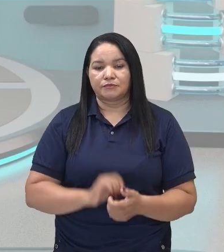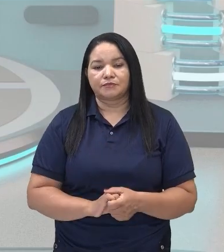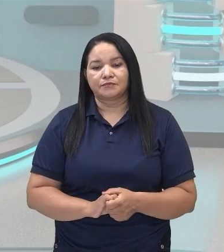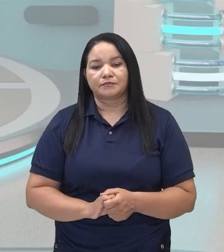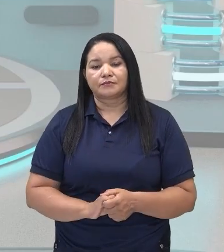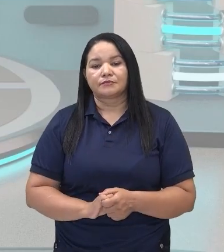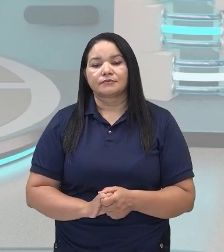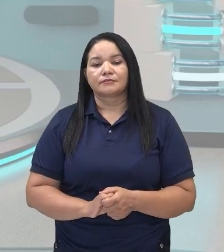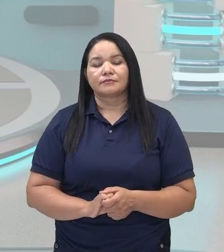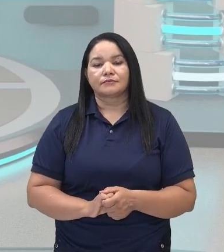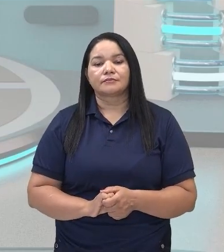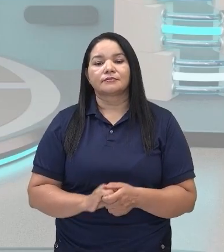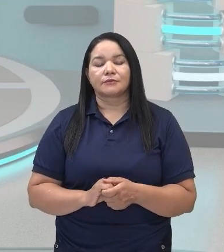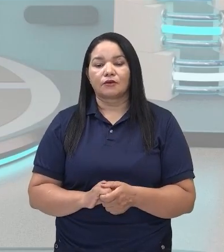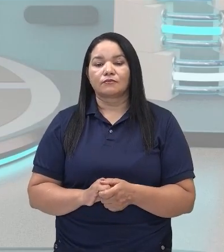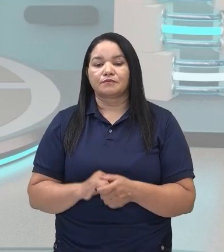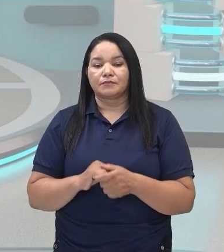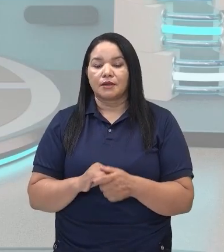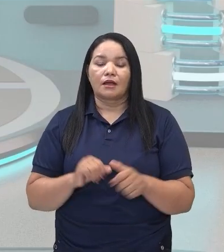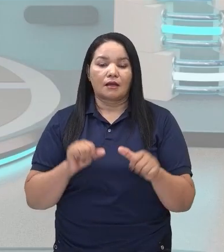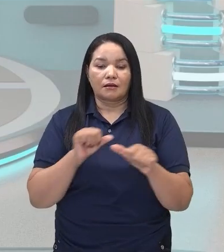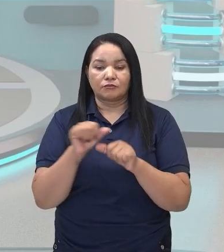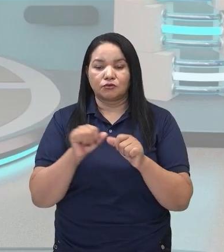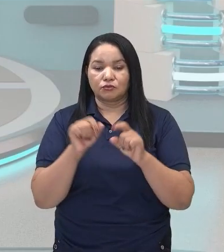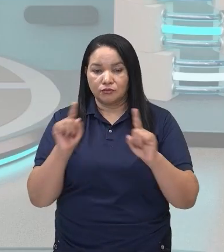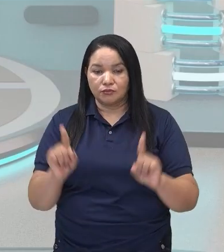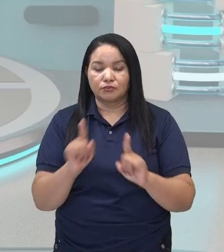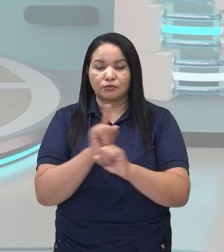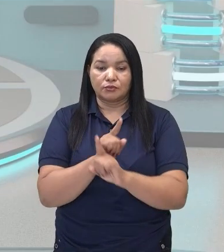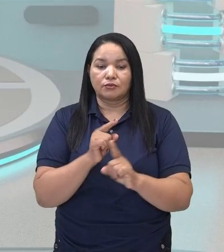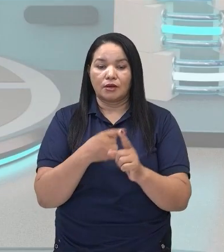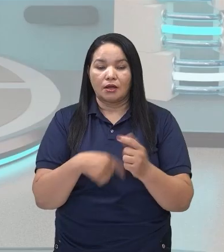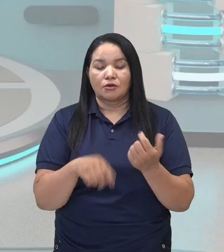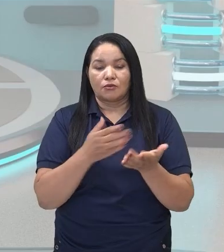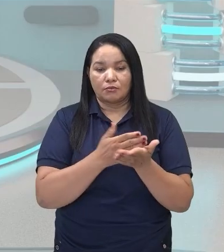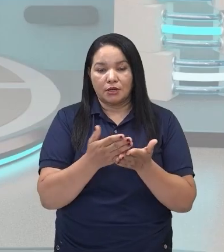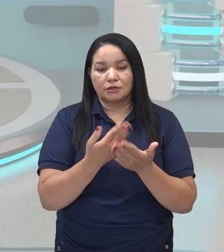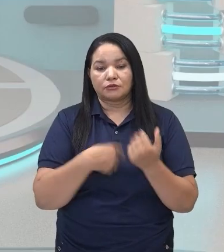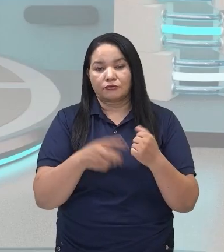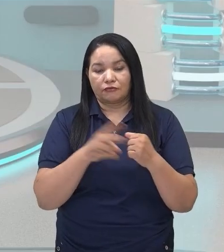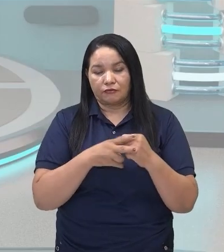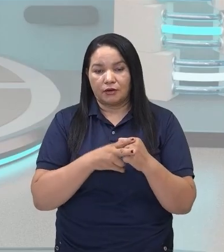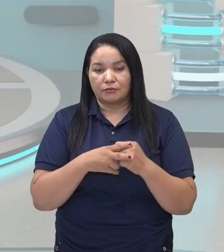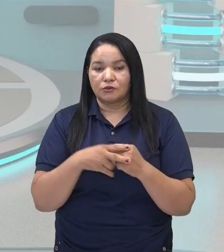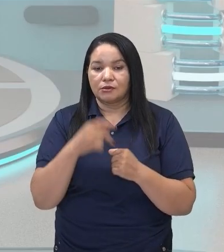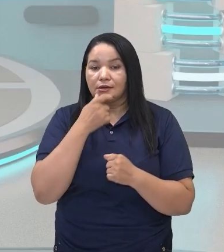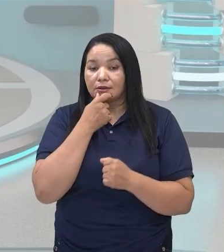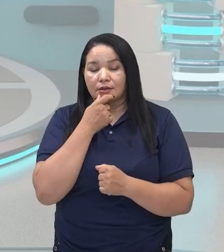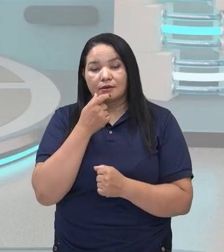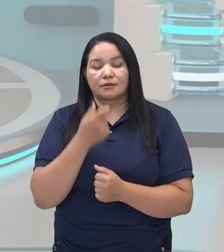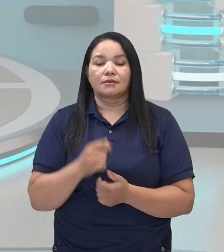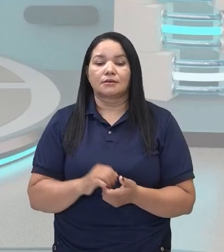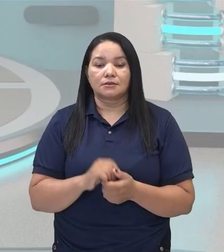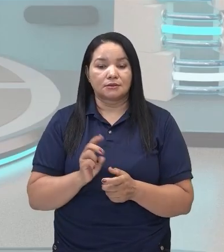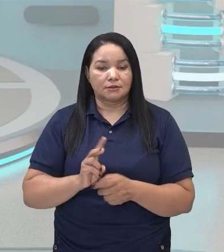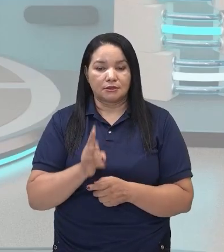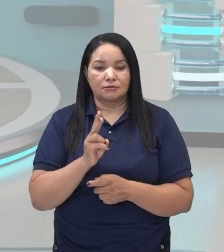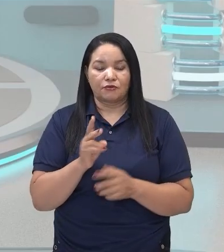essa inversão aí quando nós falamos de frases interrogativas em língua inglesa e com as frases utilizando o verbo